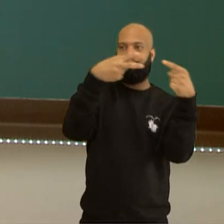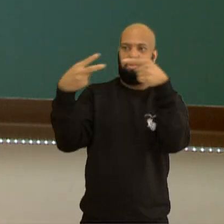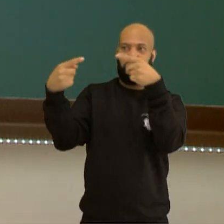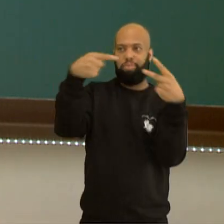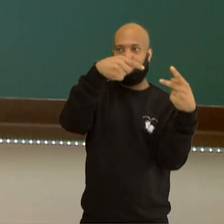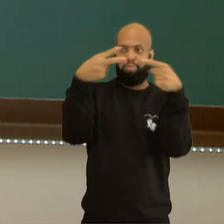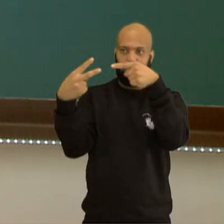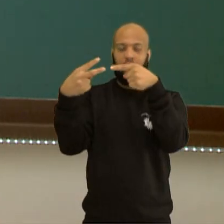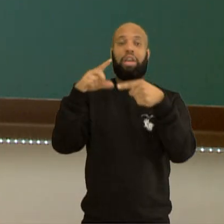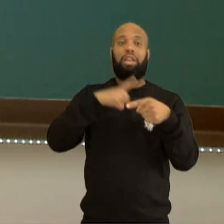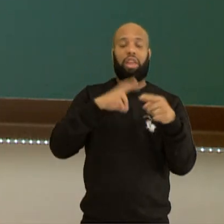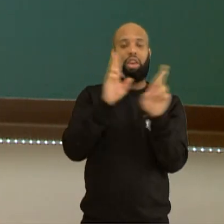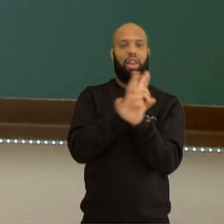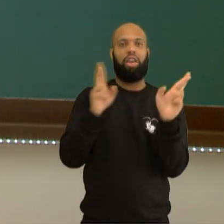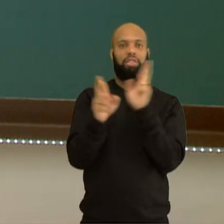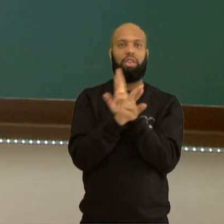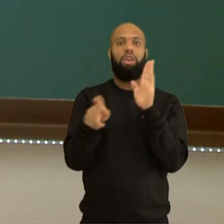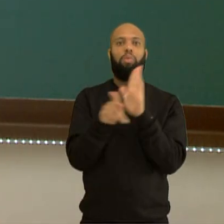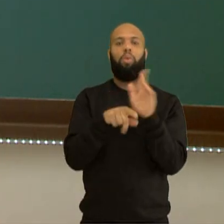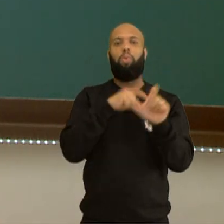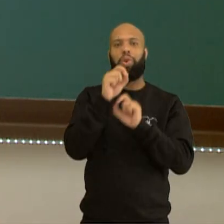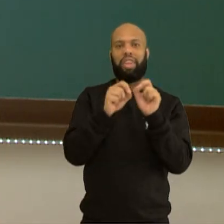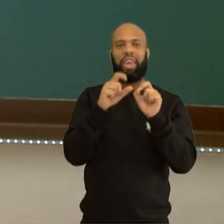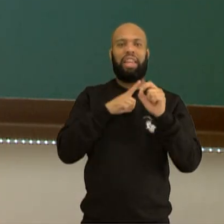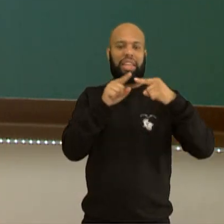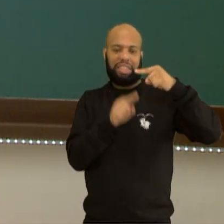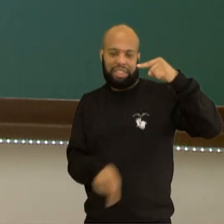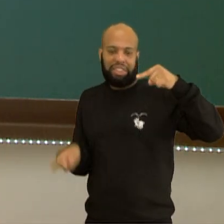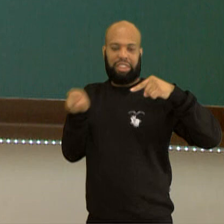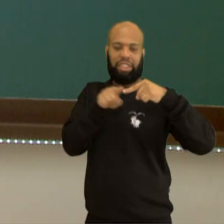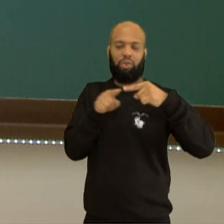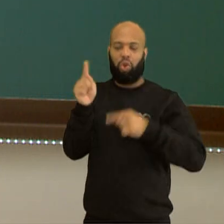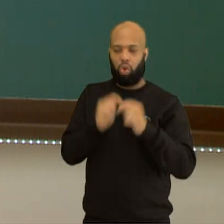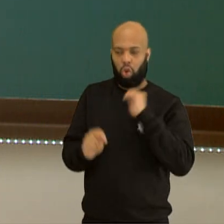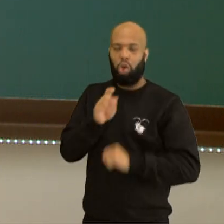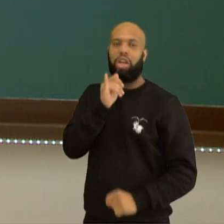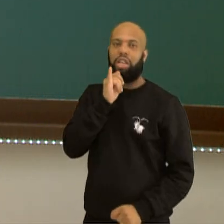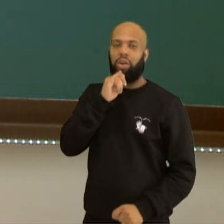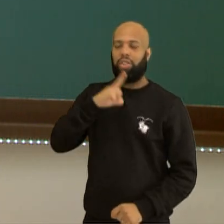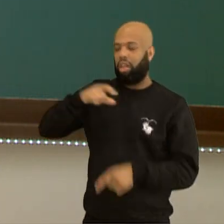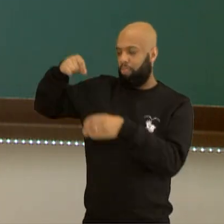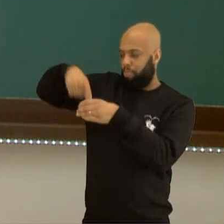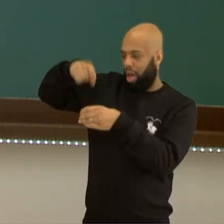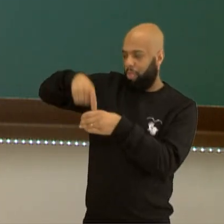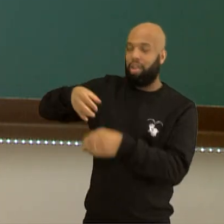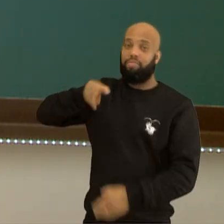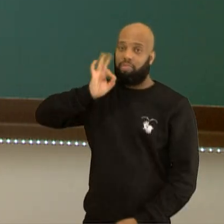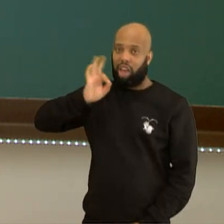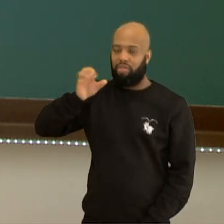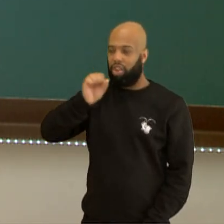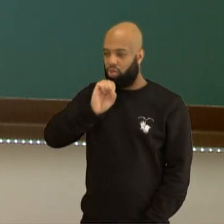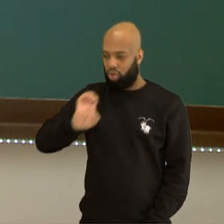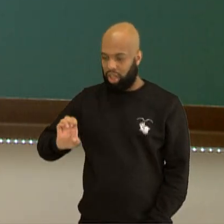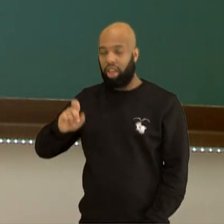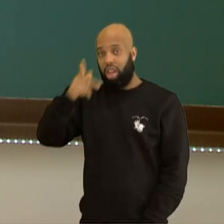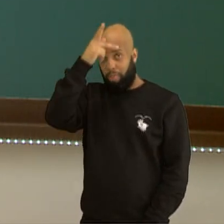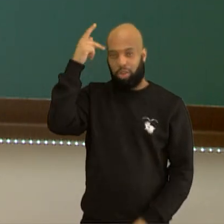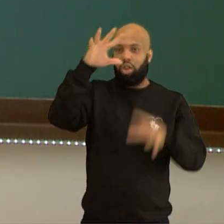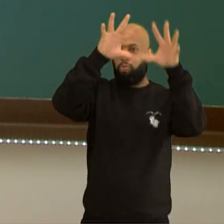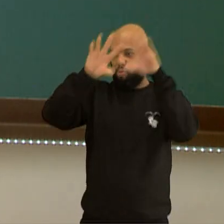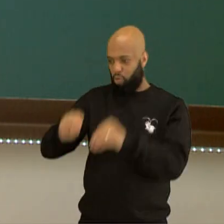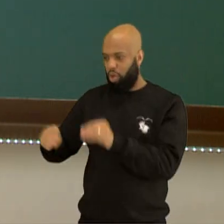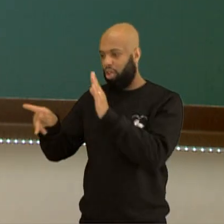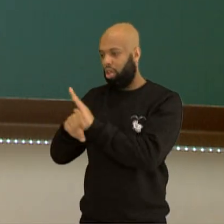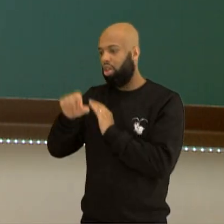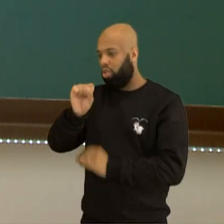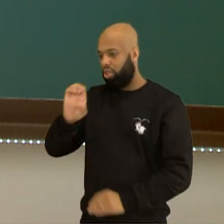ideia dos ciclos econômicos. Então, está se desenvolvendo a lavoura do café no Sudeste. Muitas pessoas migram para esta